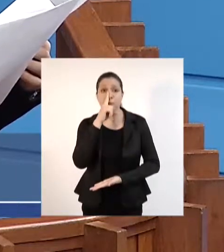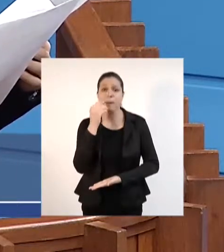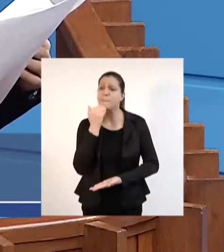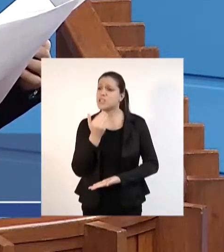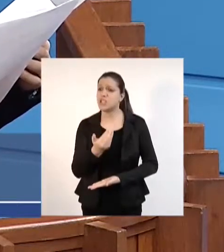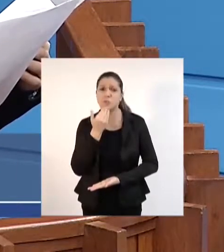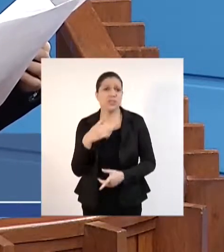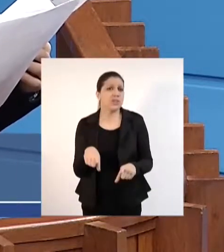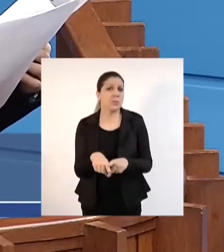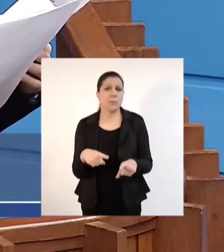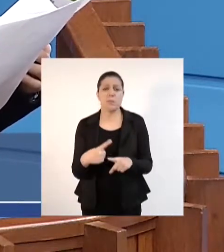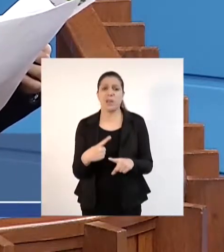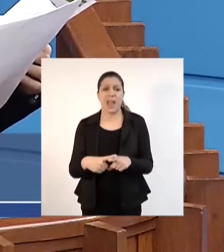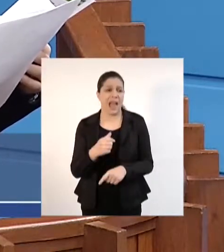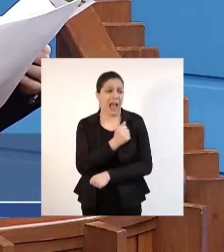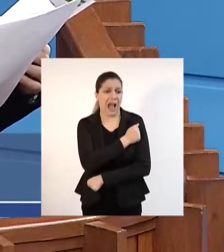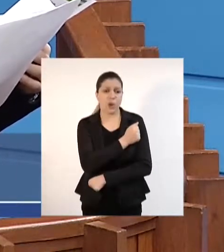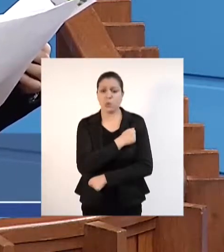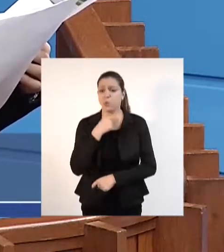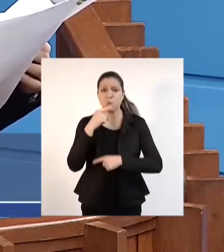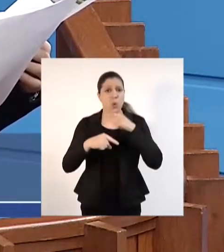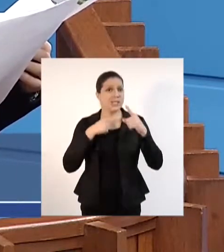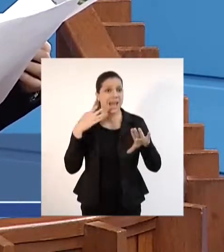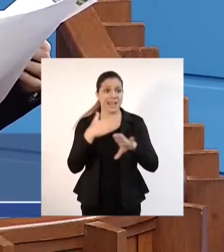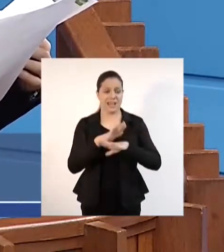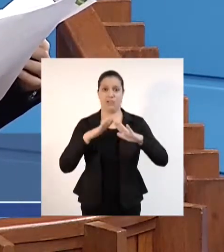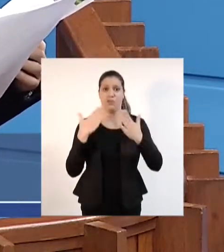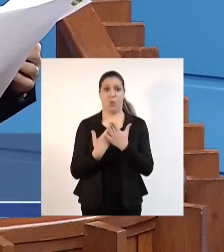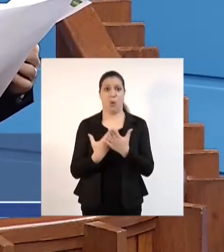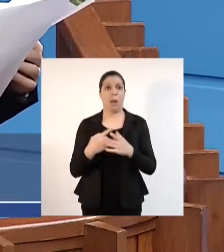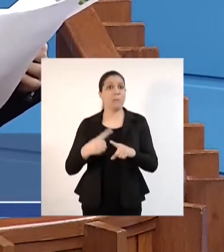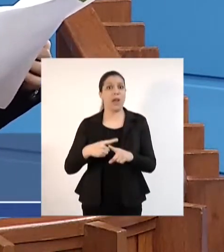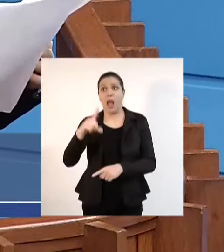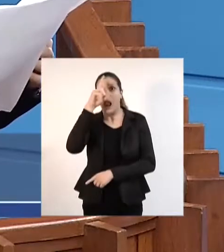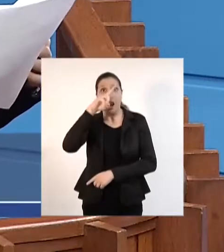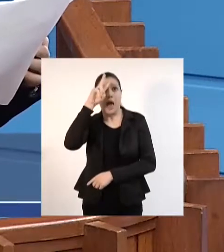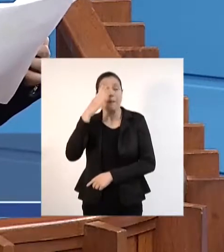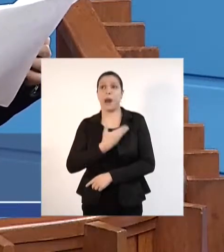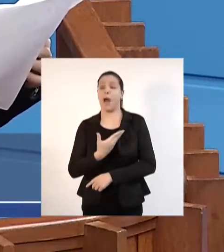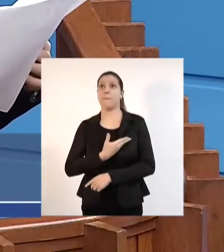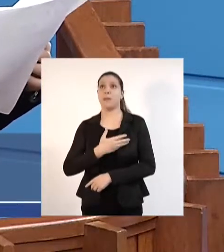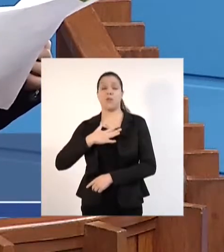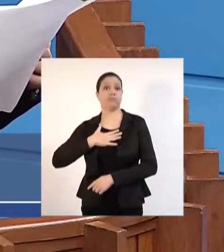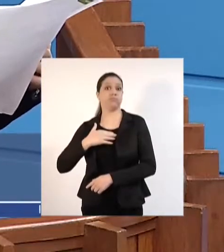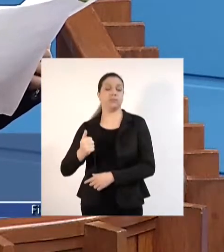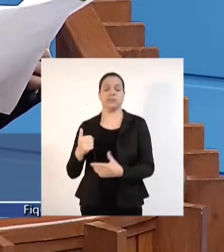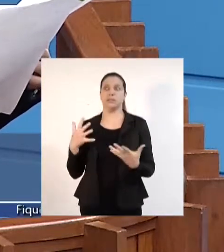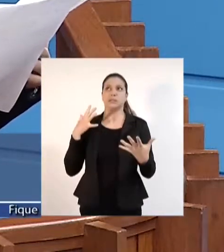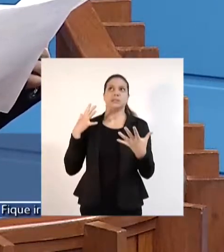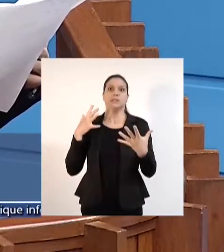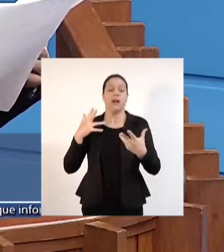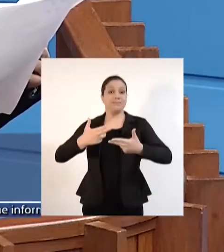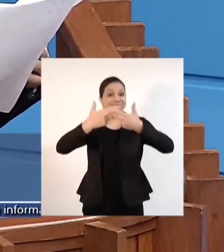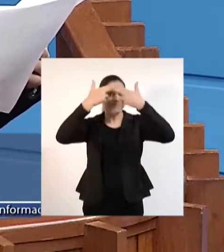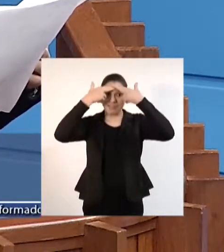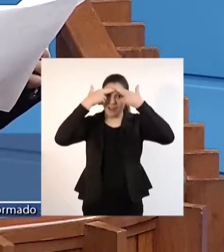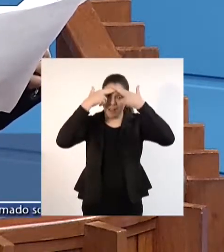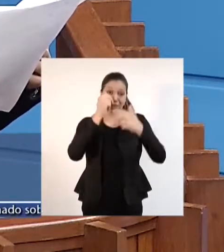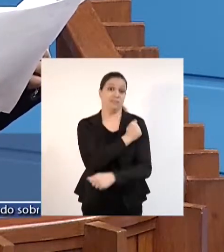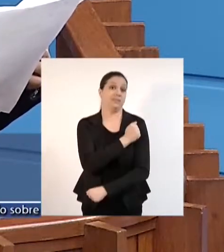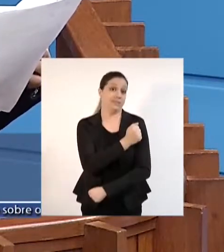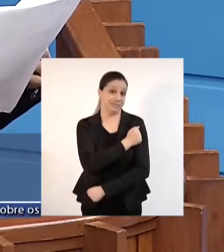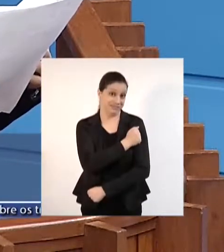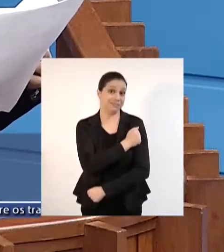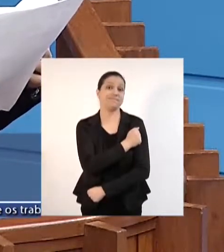porque os alunos não estão conseguindo ir à escola, diz a mãe de César, Patrícia Romero. O que Patrícia conta